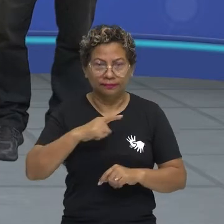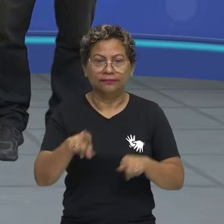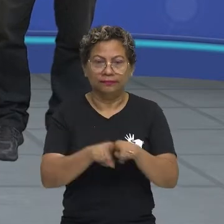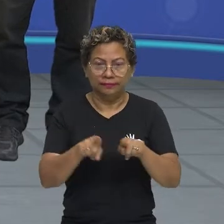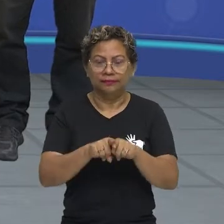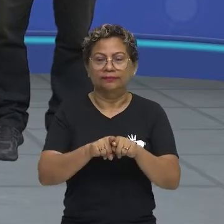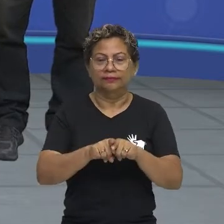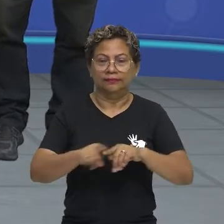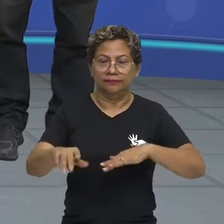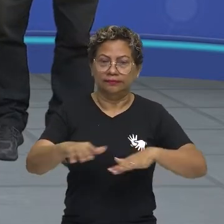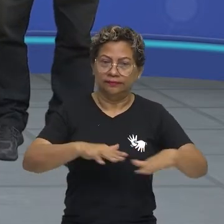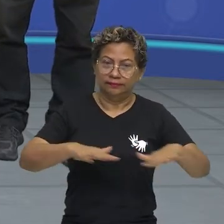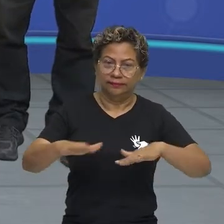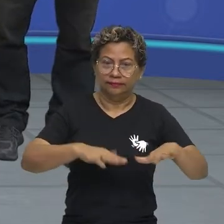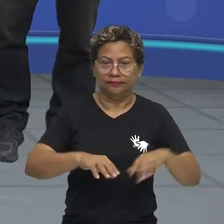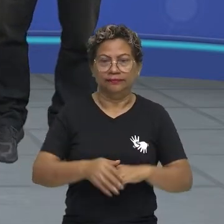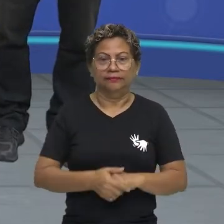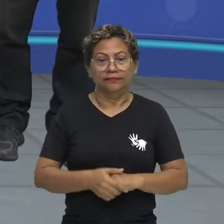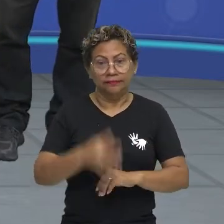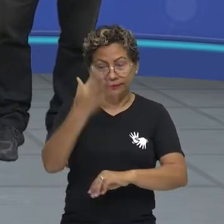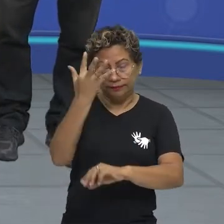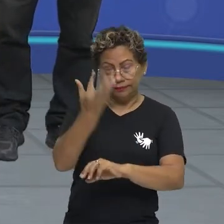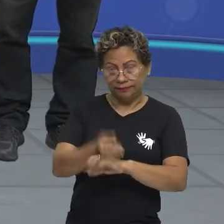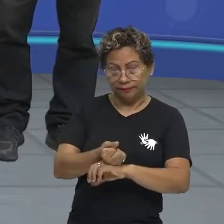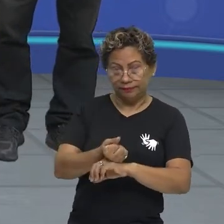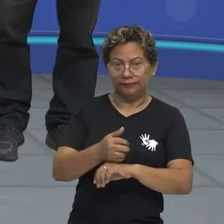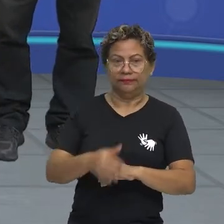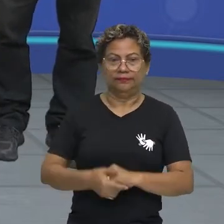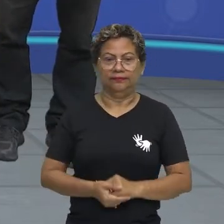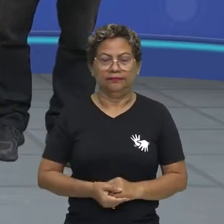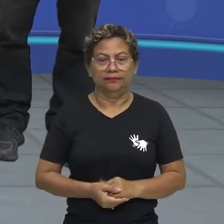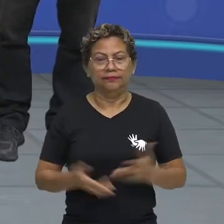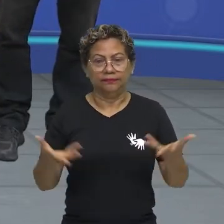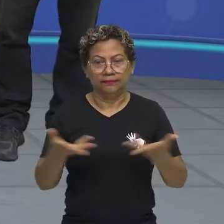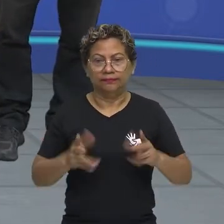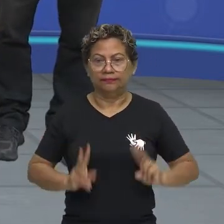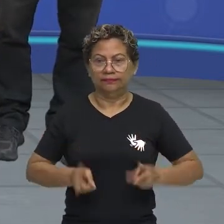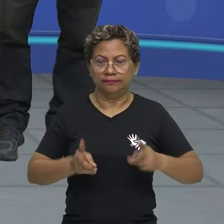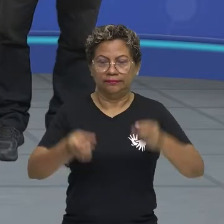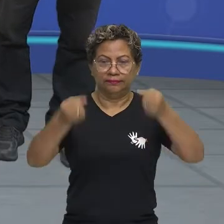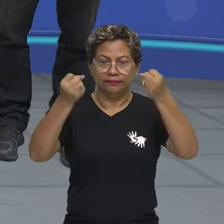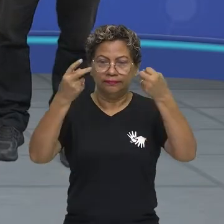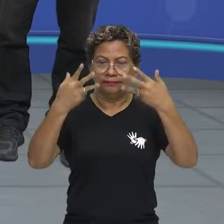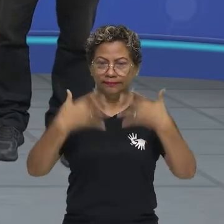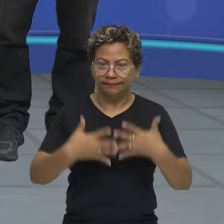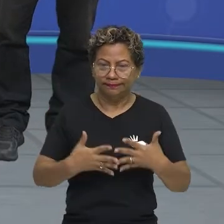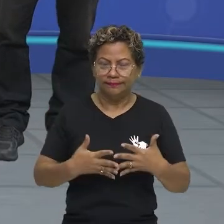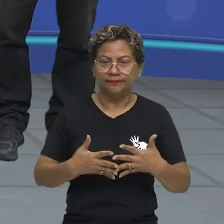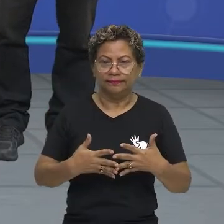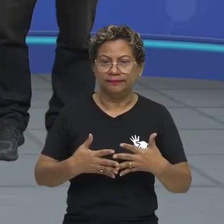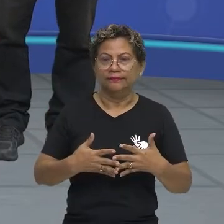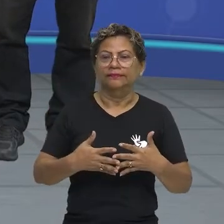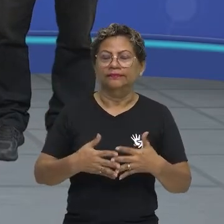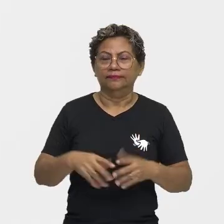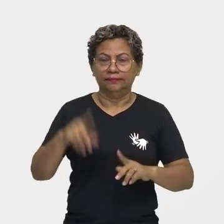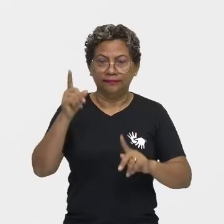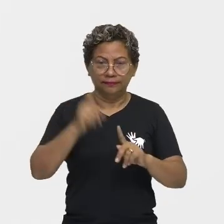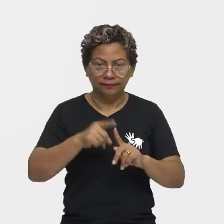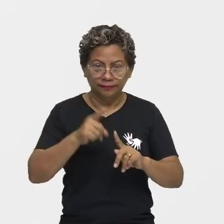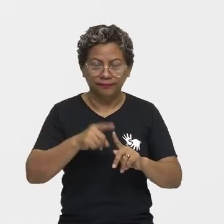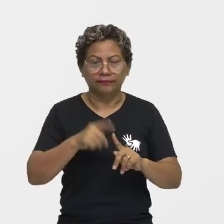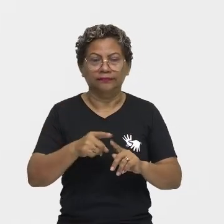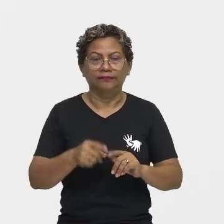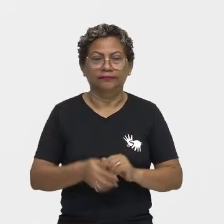cinética. Tá legal? Vamos continuar então agora, falando ainda da energia e suas formas. Aqui a gente vai ter um